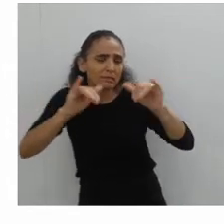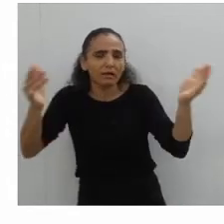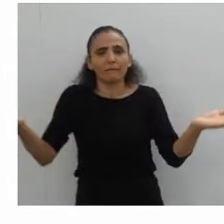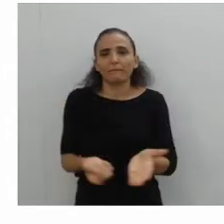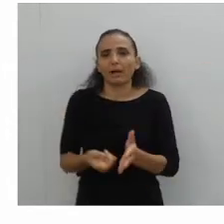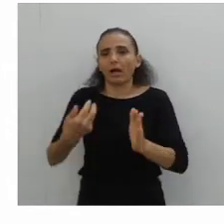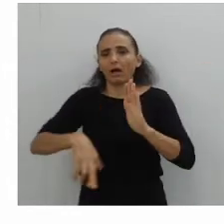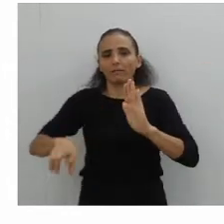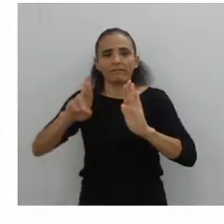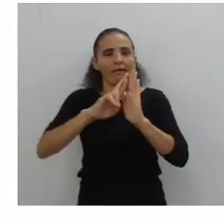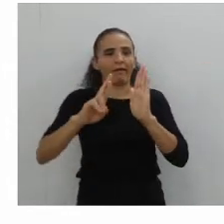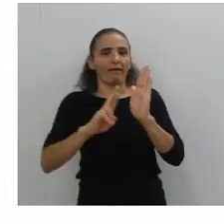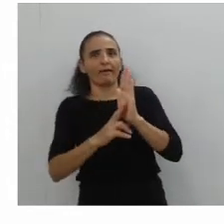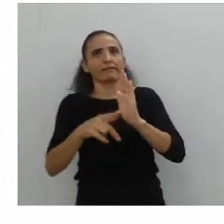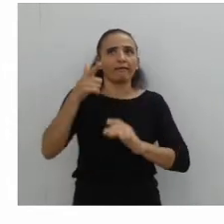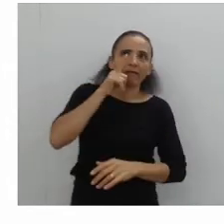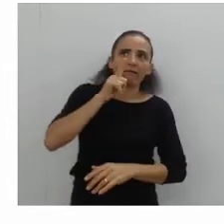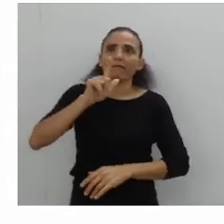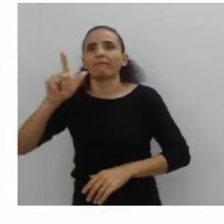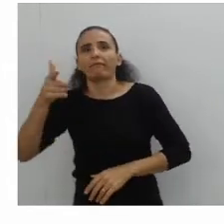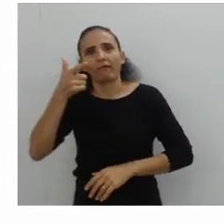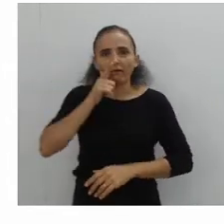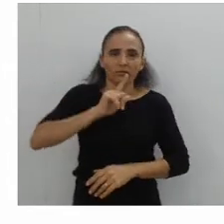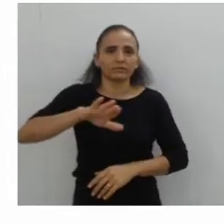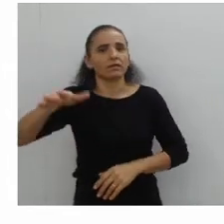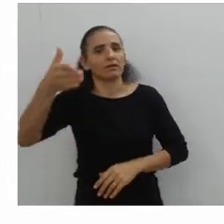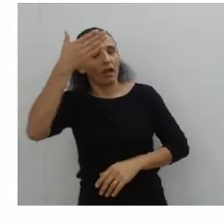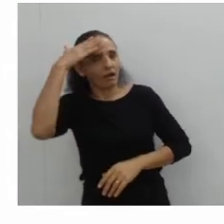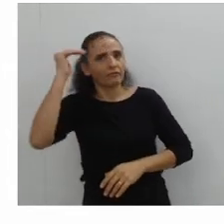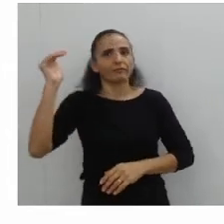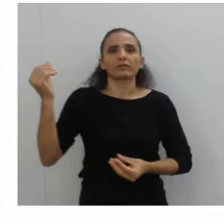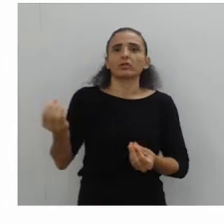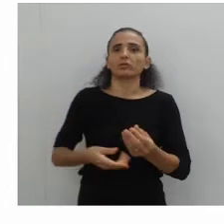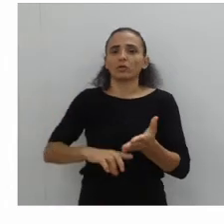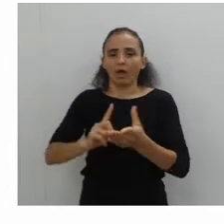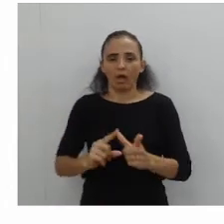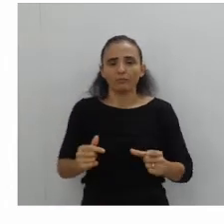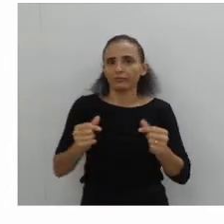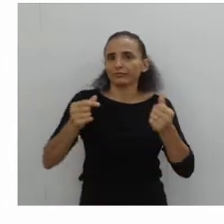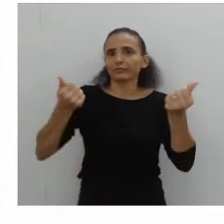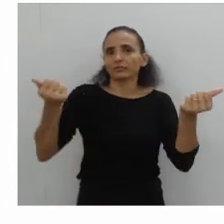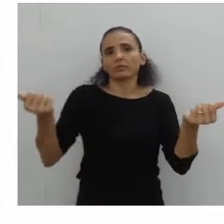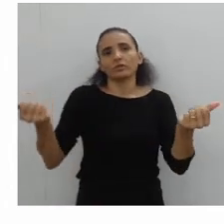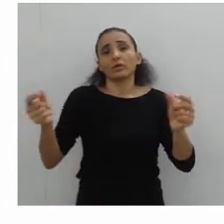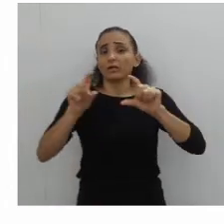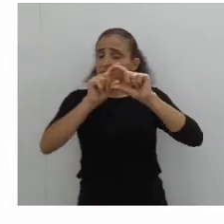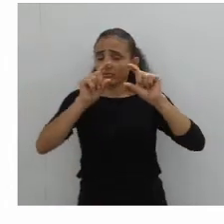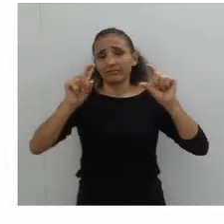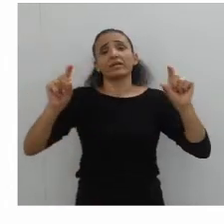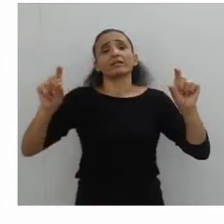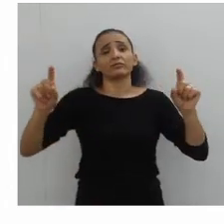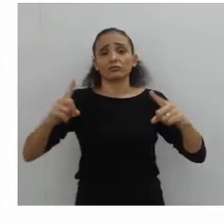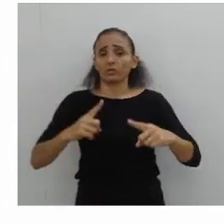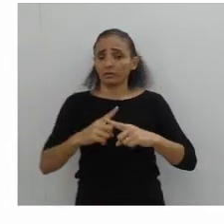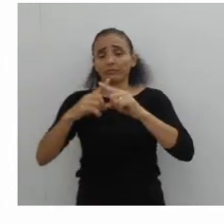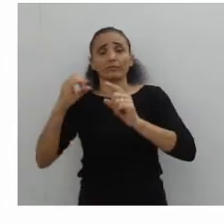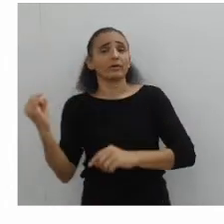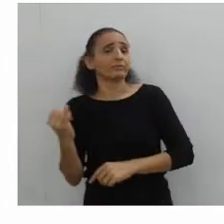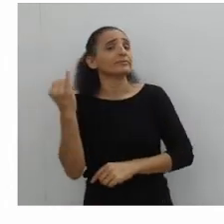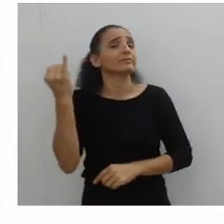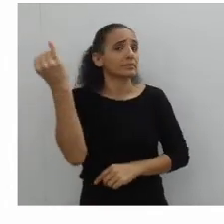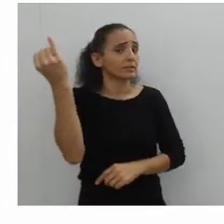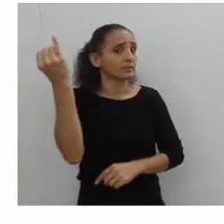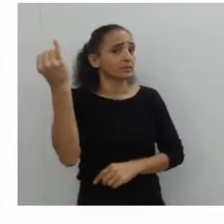metas, bater meta, alcançar resultado, obter lucros, então essa frase, ela de fato faz muito sentido. Portanto,